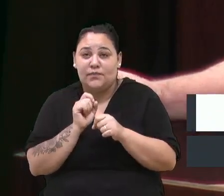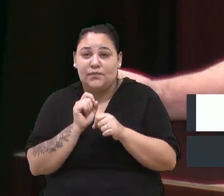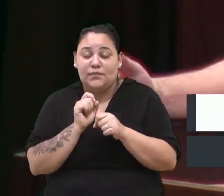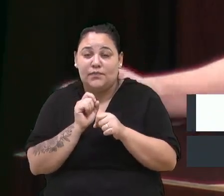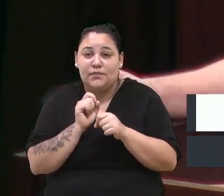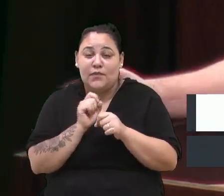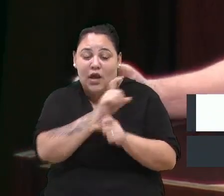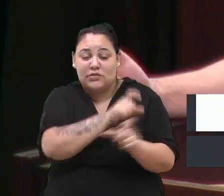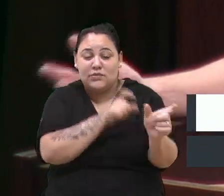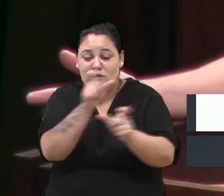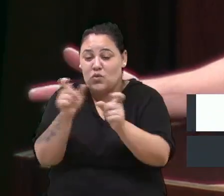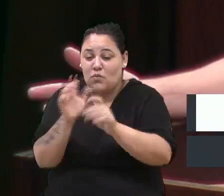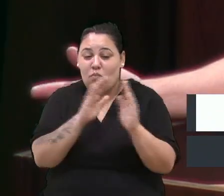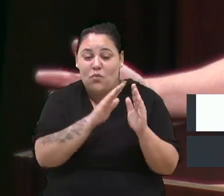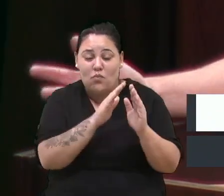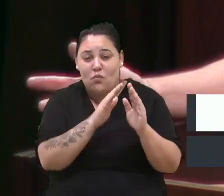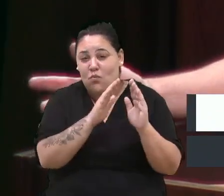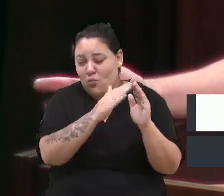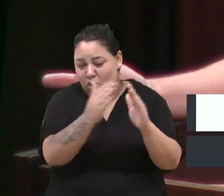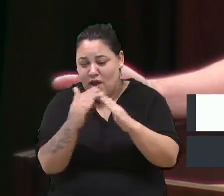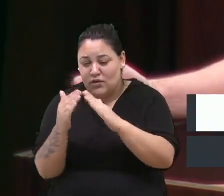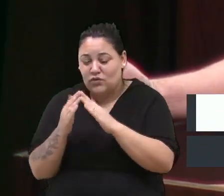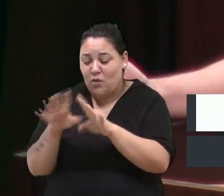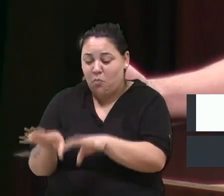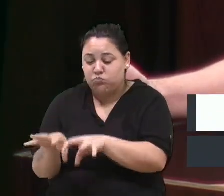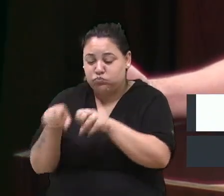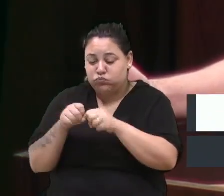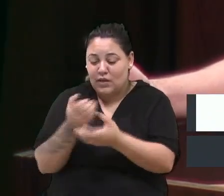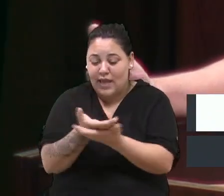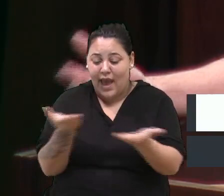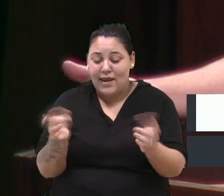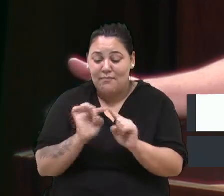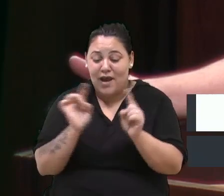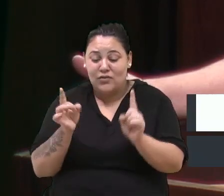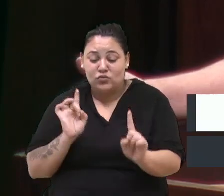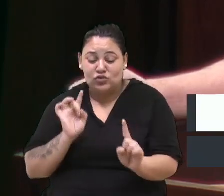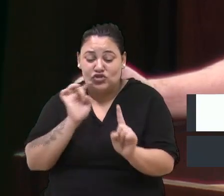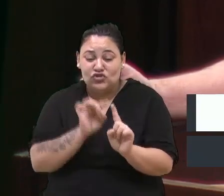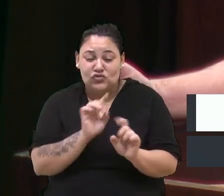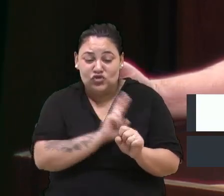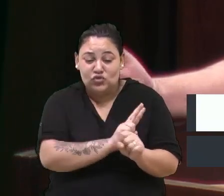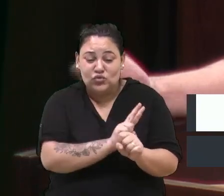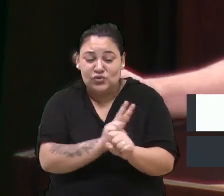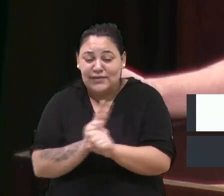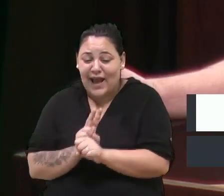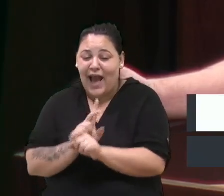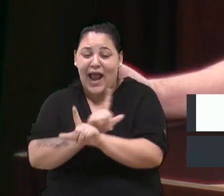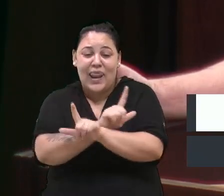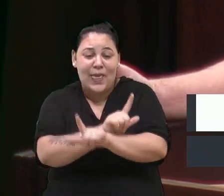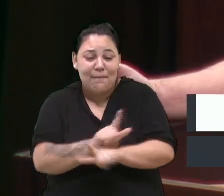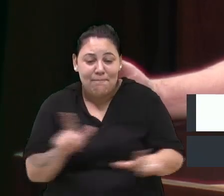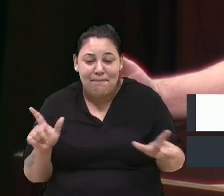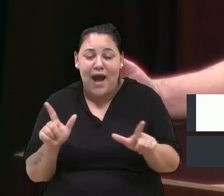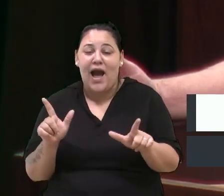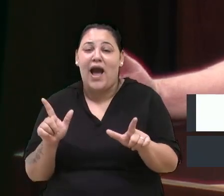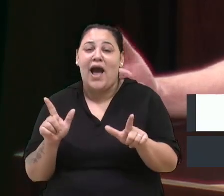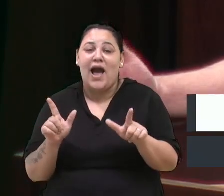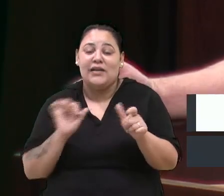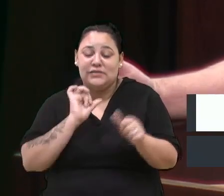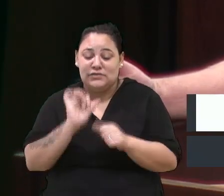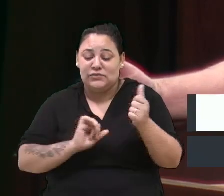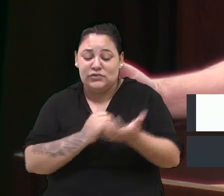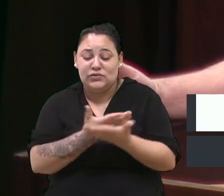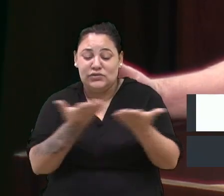se apropriem, né, vamos dizer assim, daquela área, mas com o intuito de zelar, de cuidar e tornar o espaço